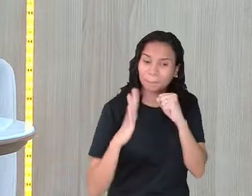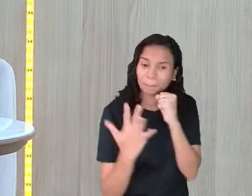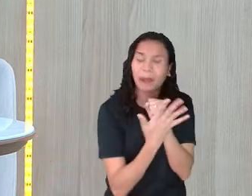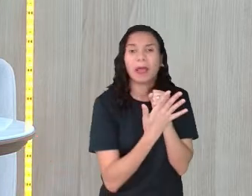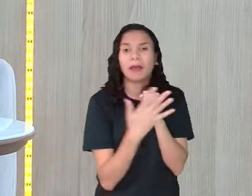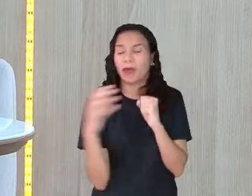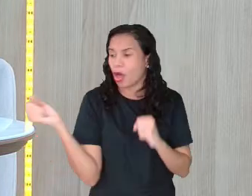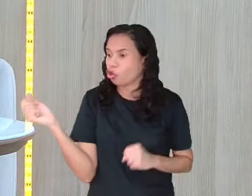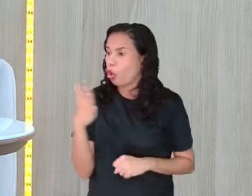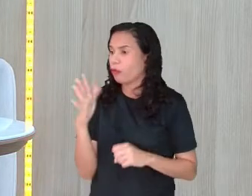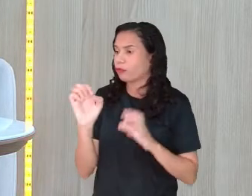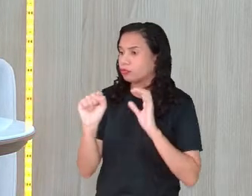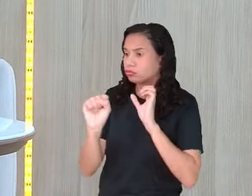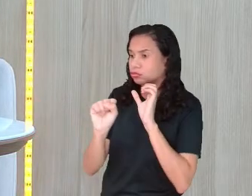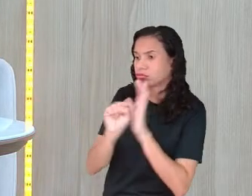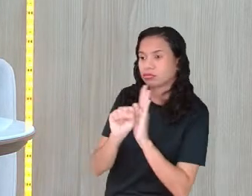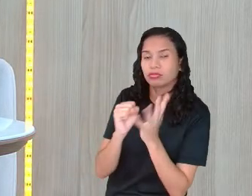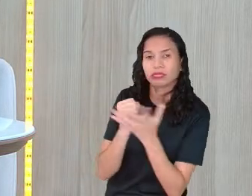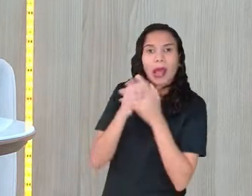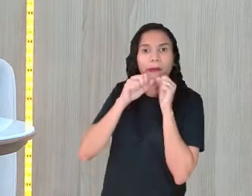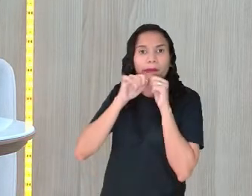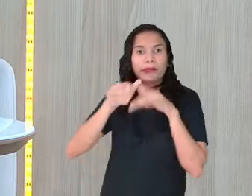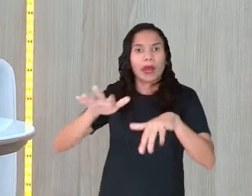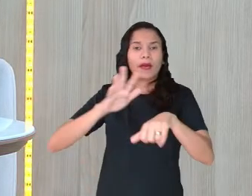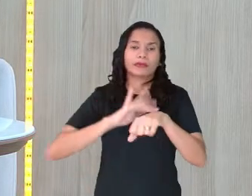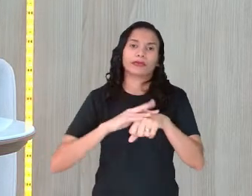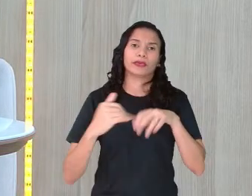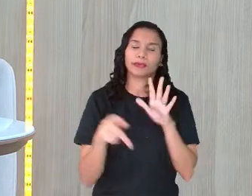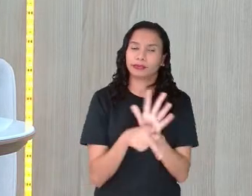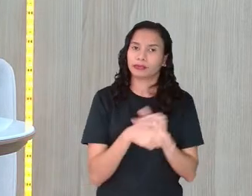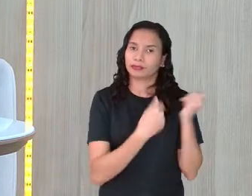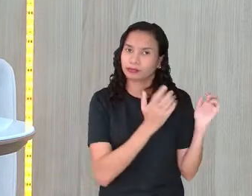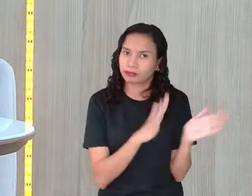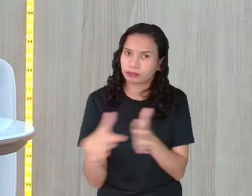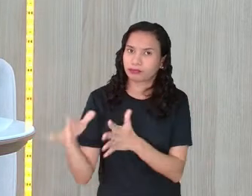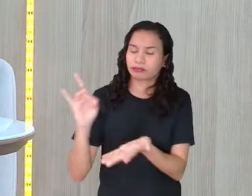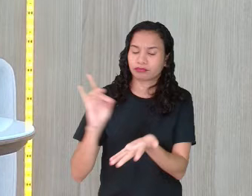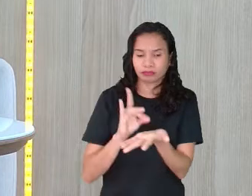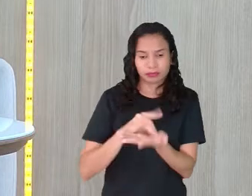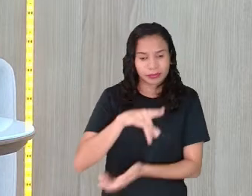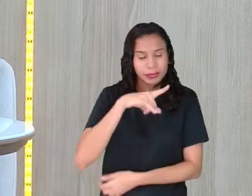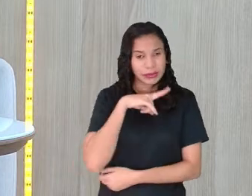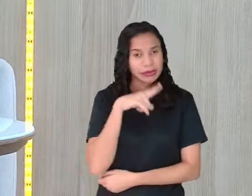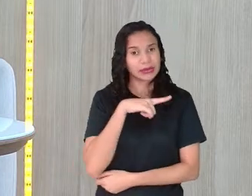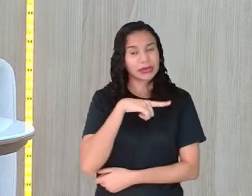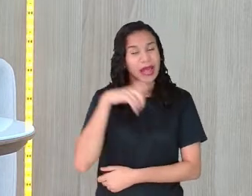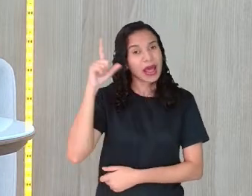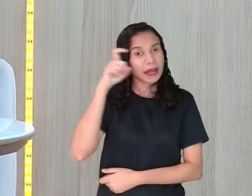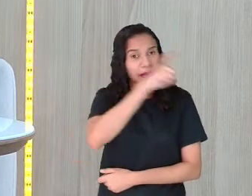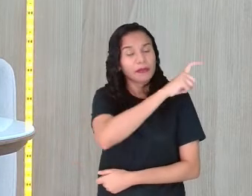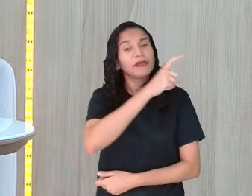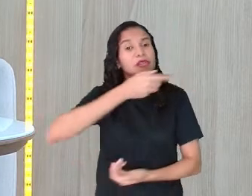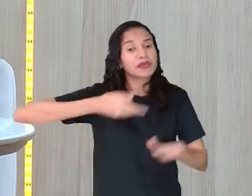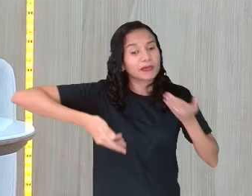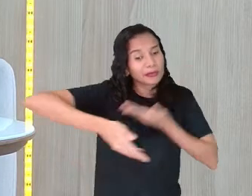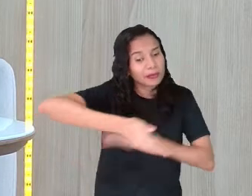por exemplo, né? A gente vai ter mais processos que vão dificultar a